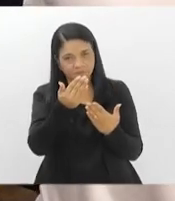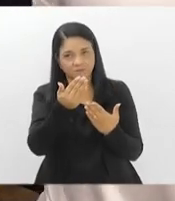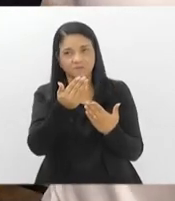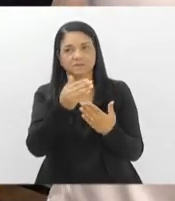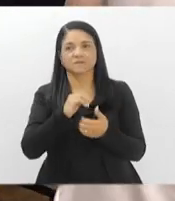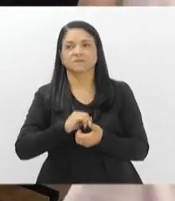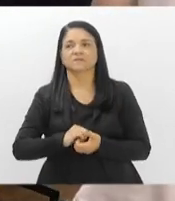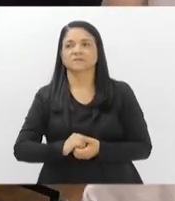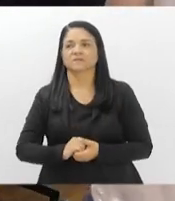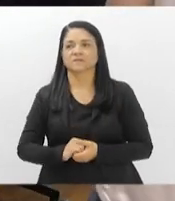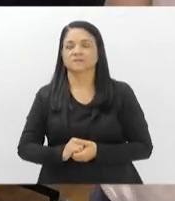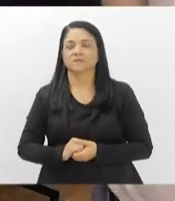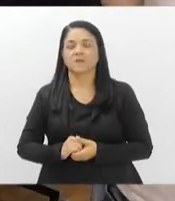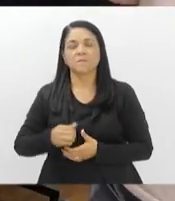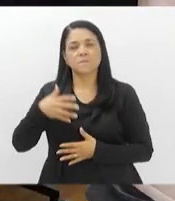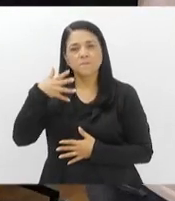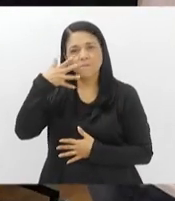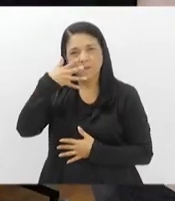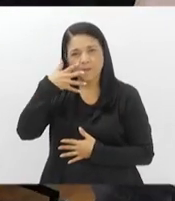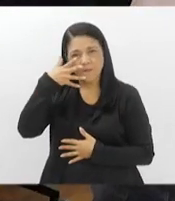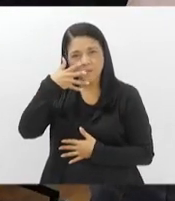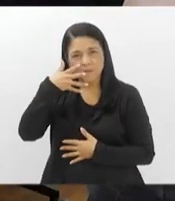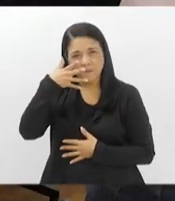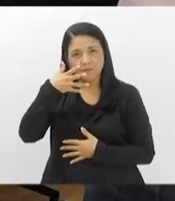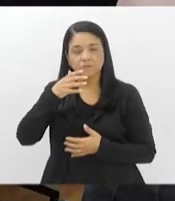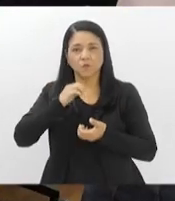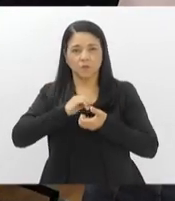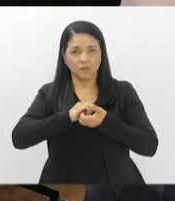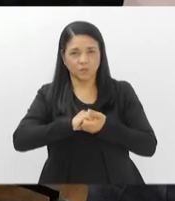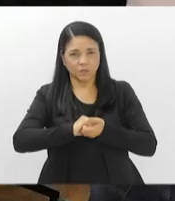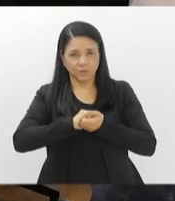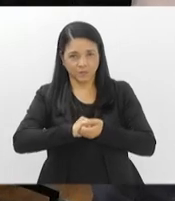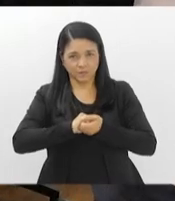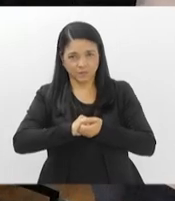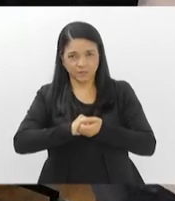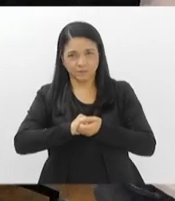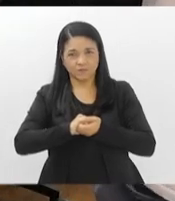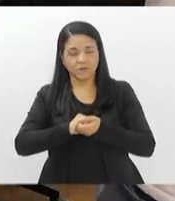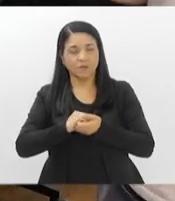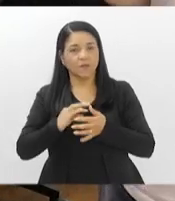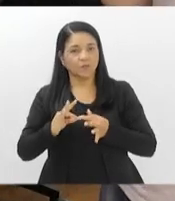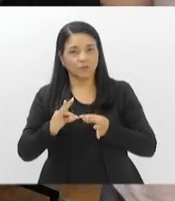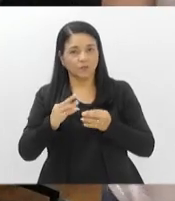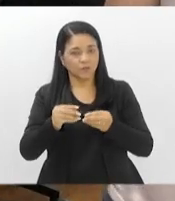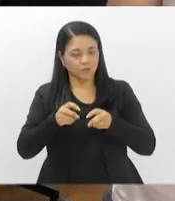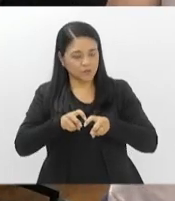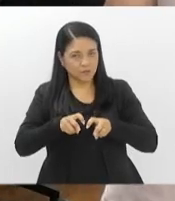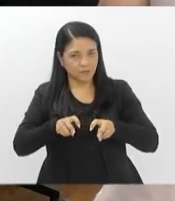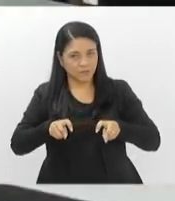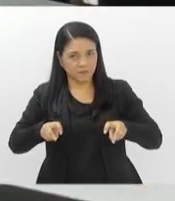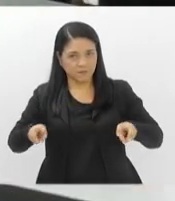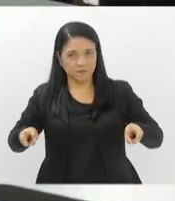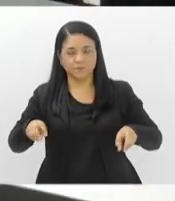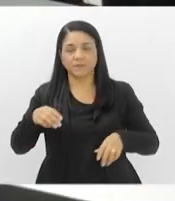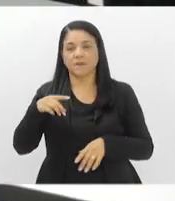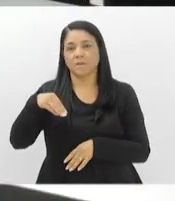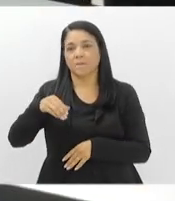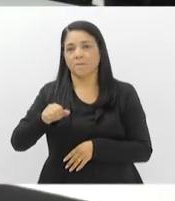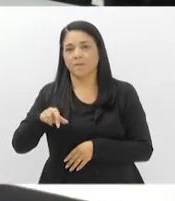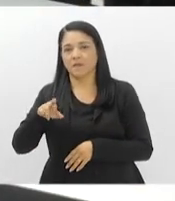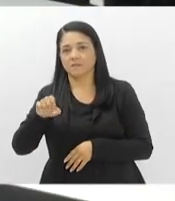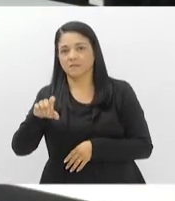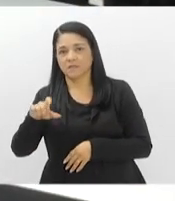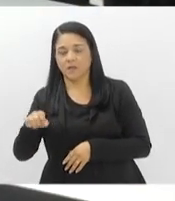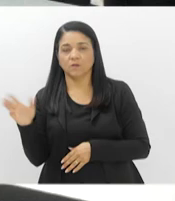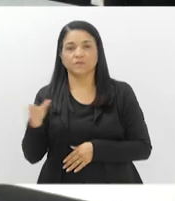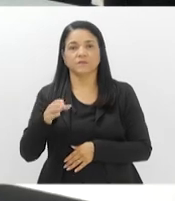pela concessão da palavra cumprimentar todos os companheiros aqui Marcelo Dino Céli